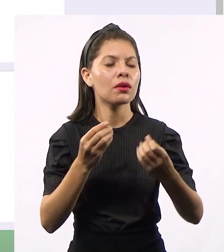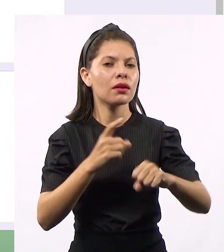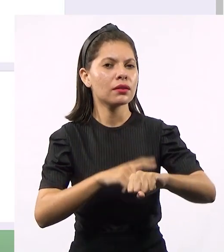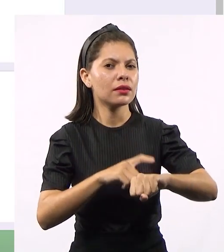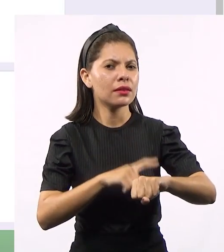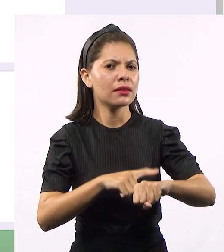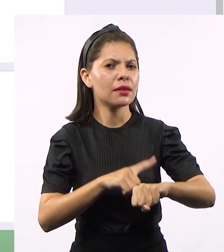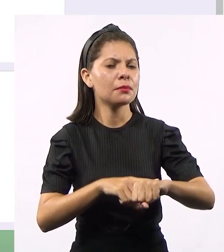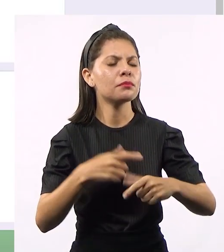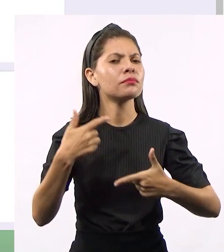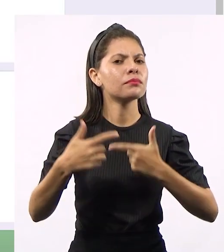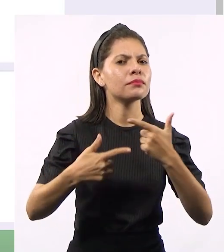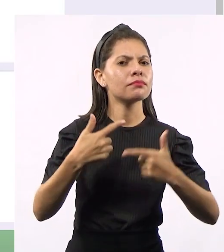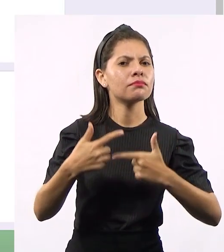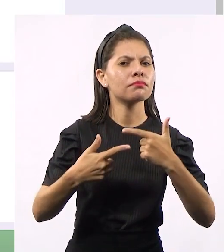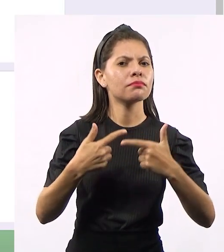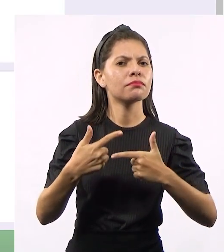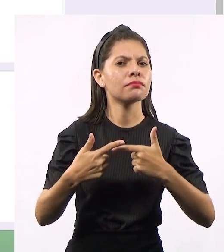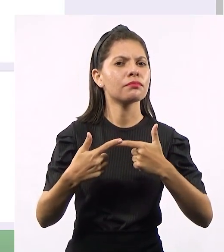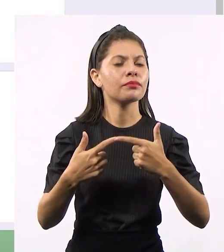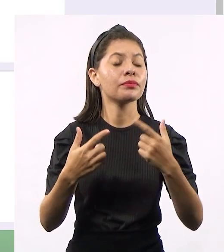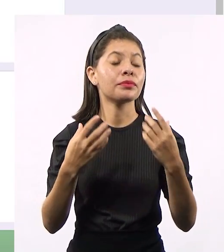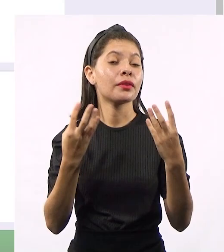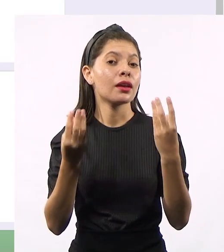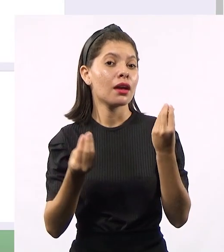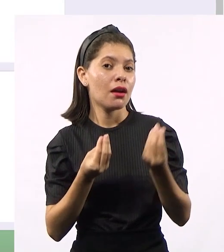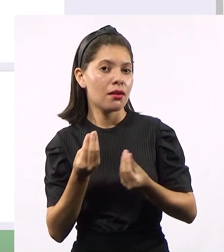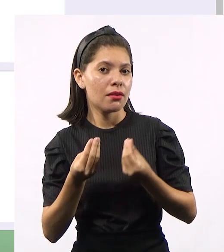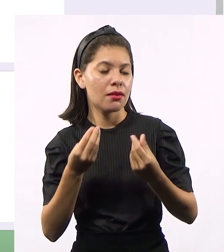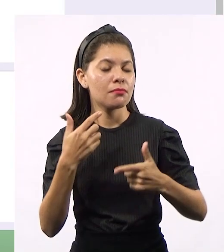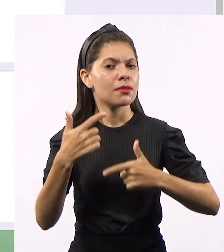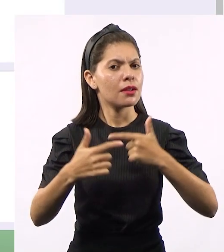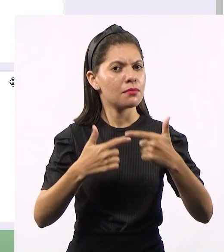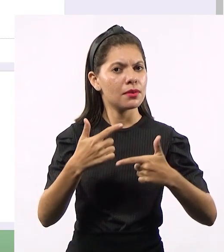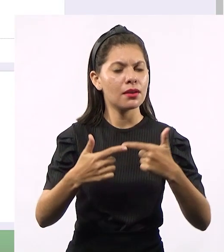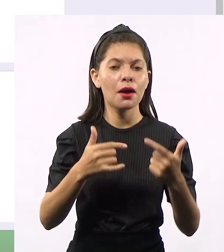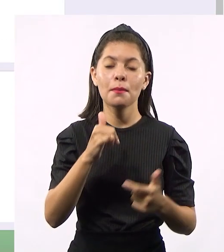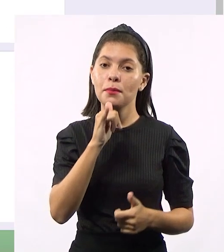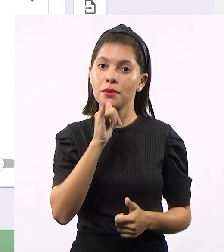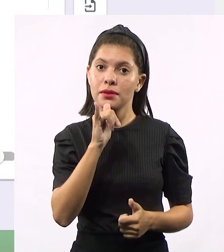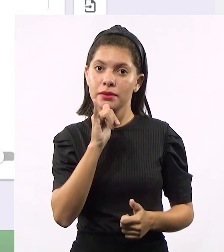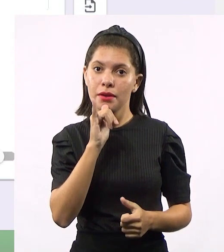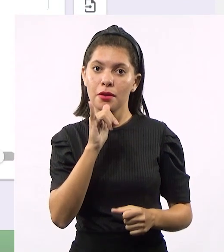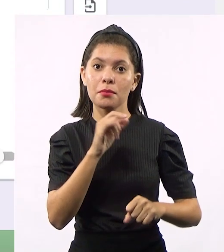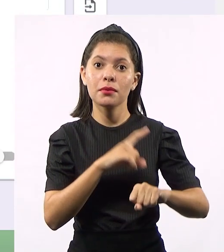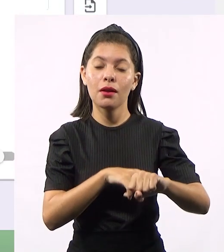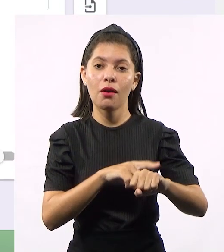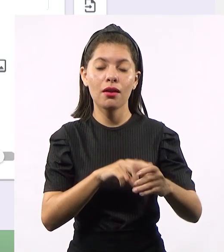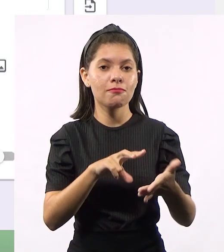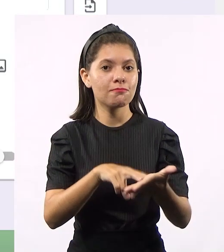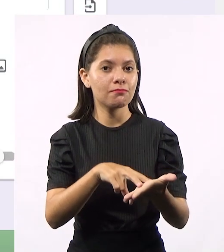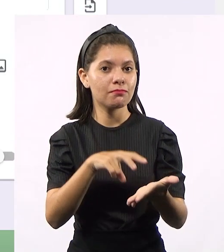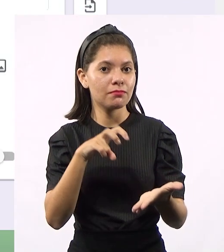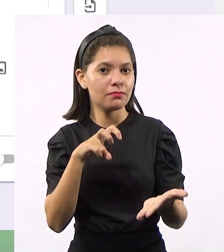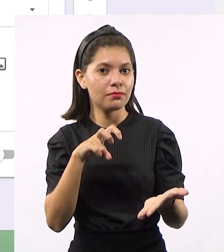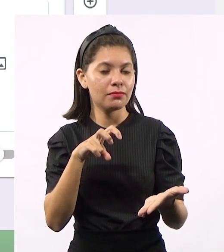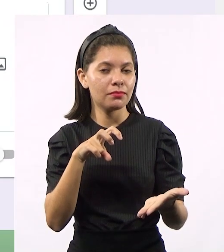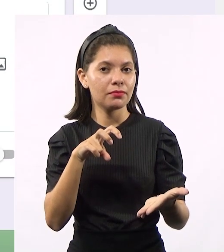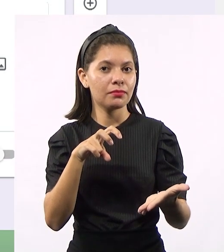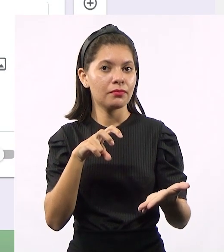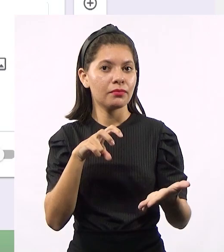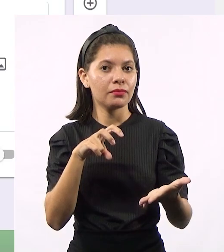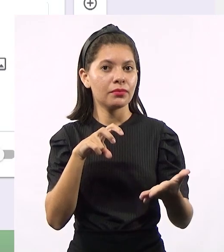trabalho? Ah, ele pode trabalhar, por exemplo, no período matutino. Então, seria uma